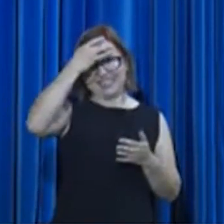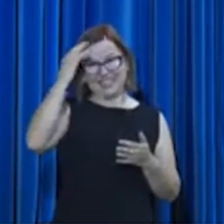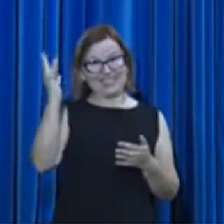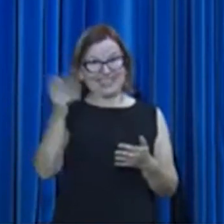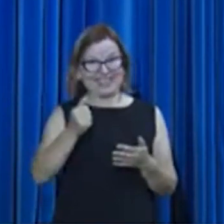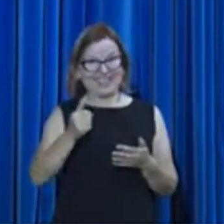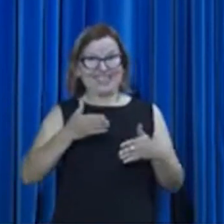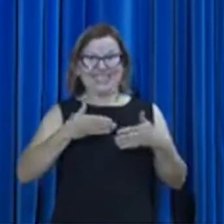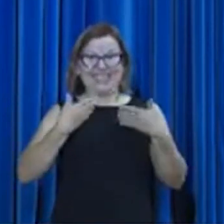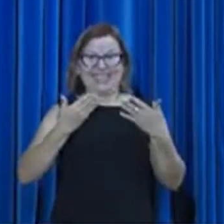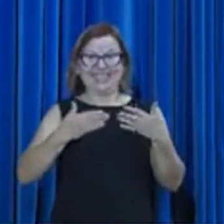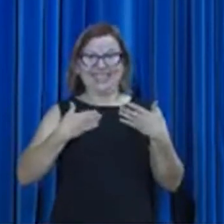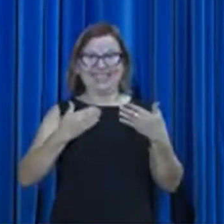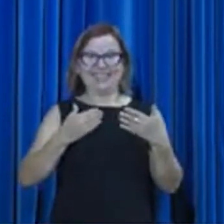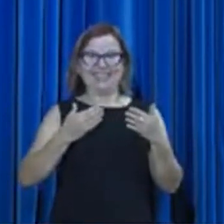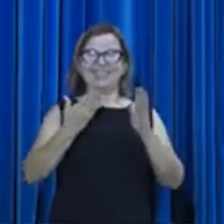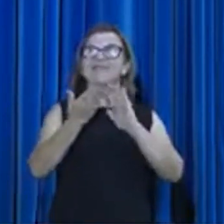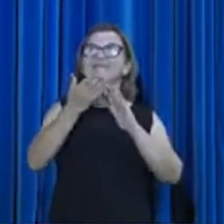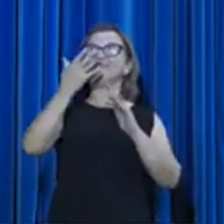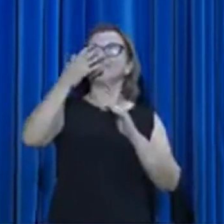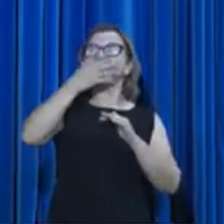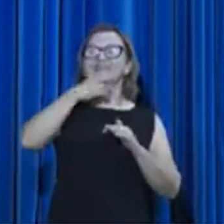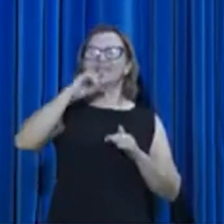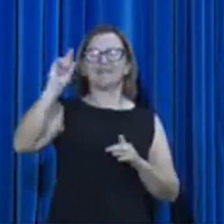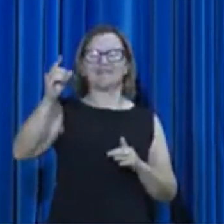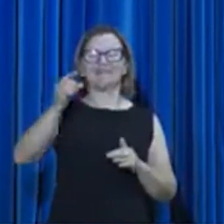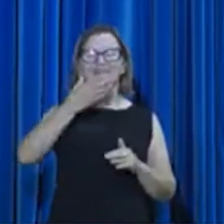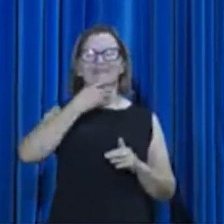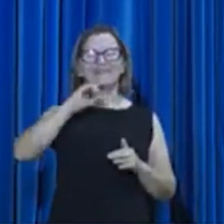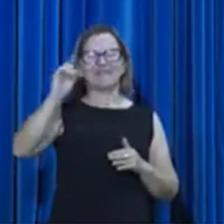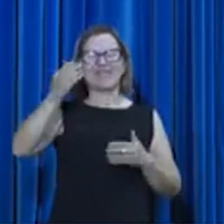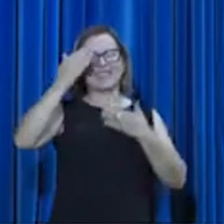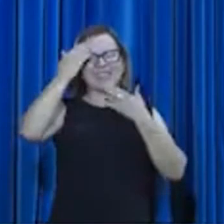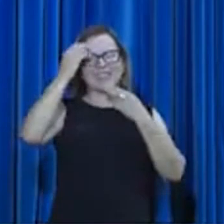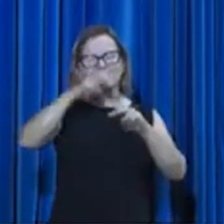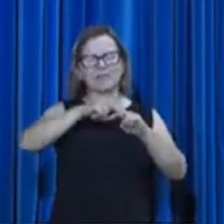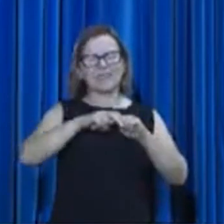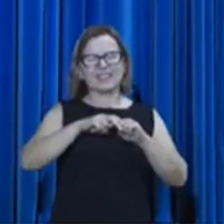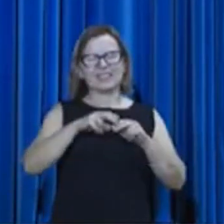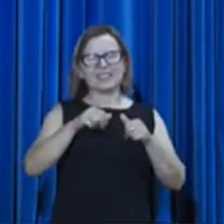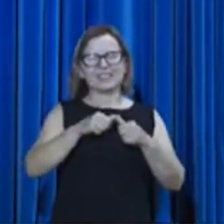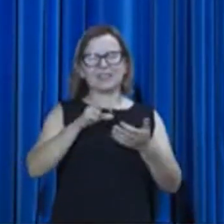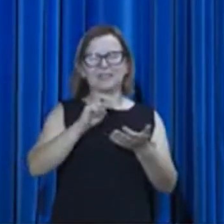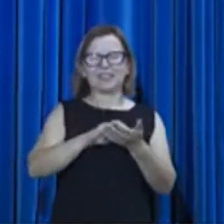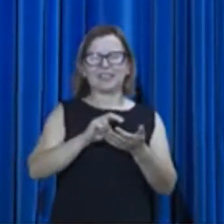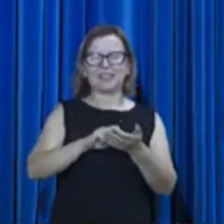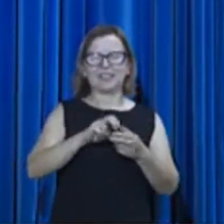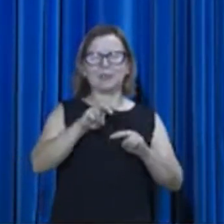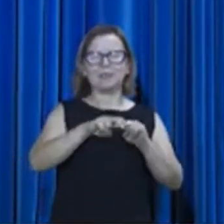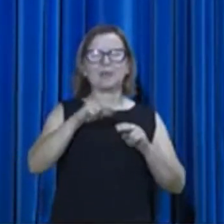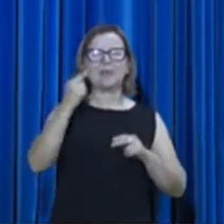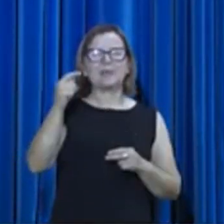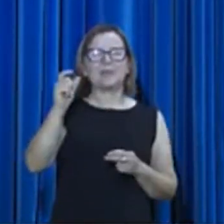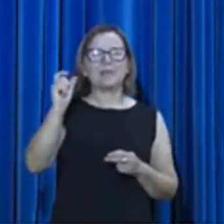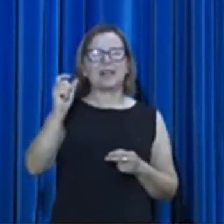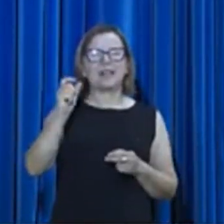do Pai. Pai, nós te agradecemos por esta manhã, por tua palavra que é viva e